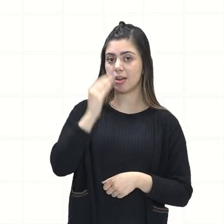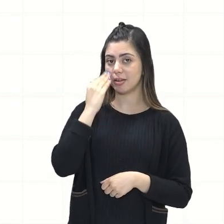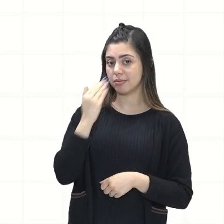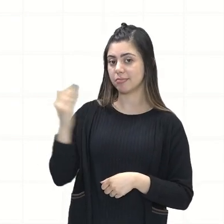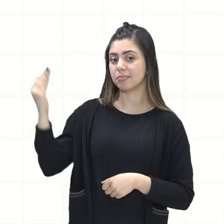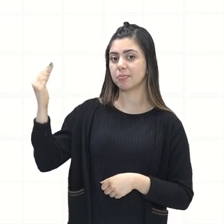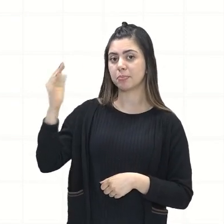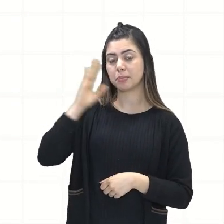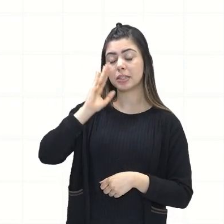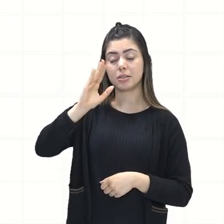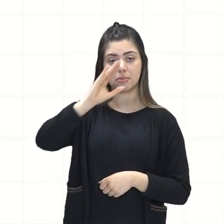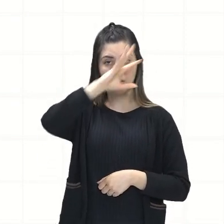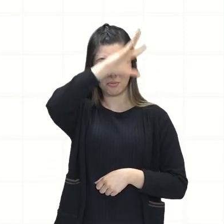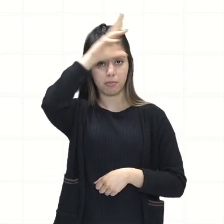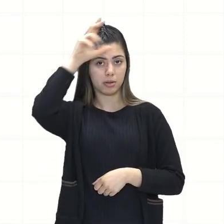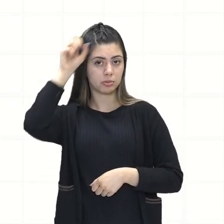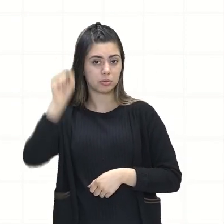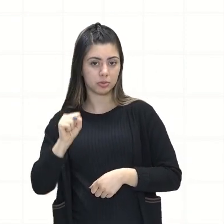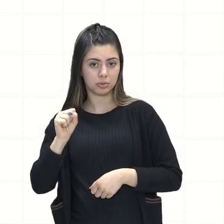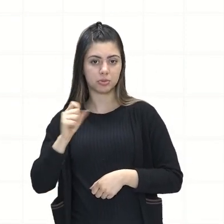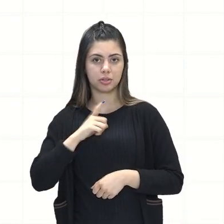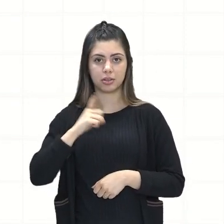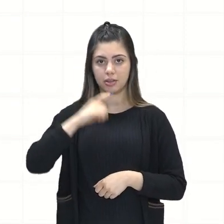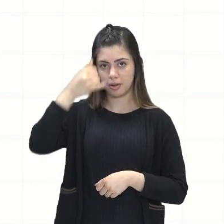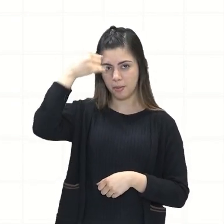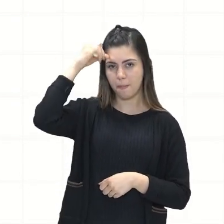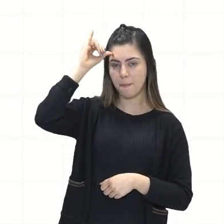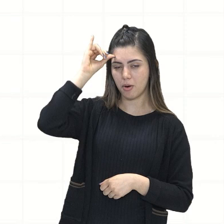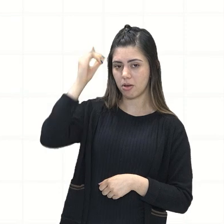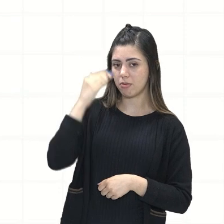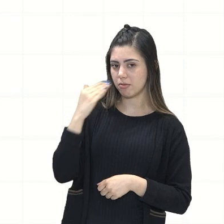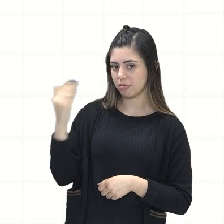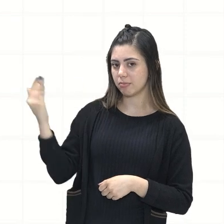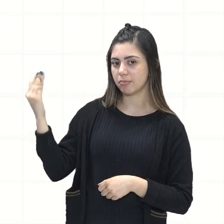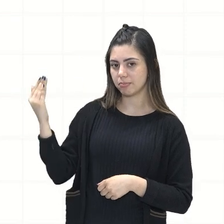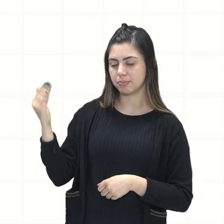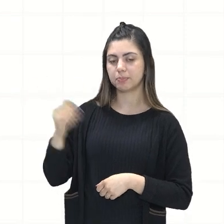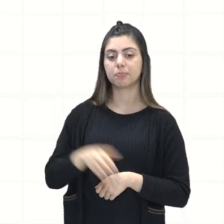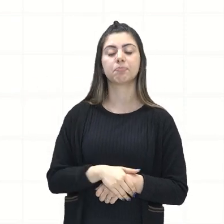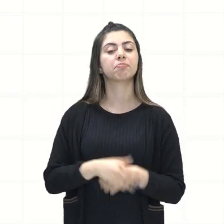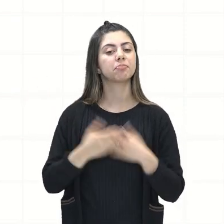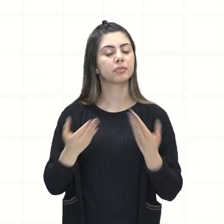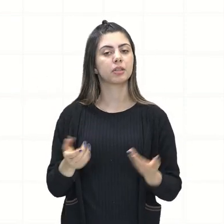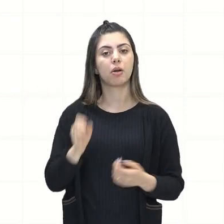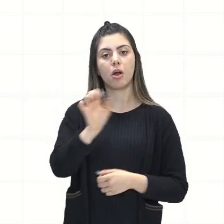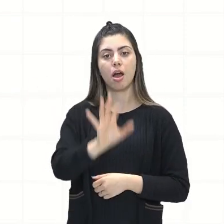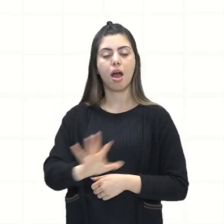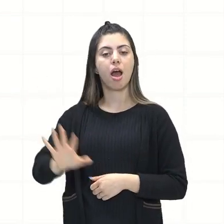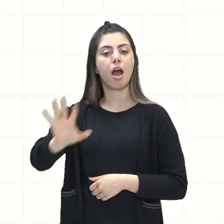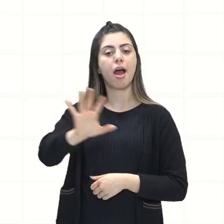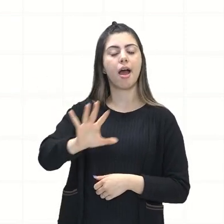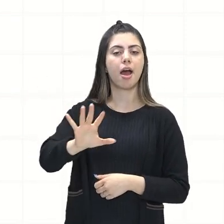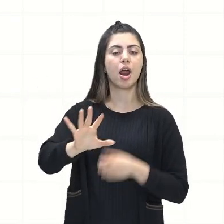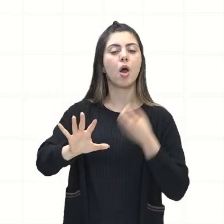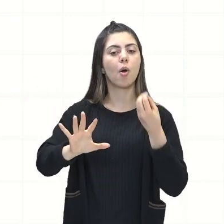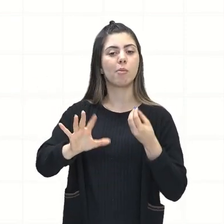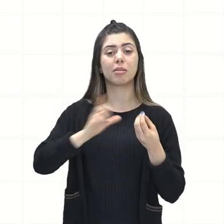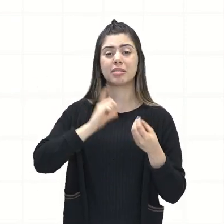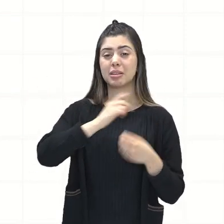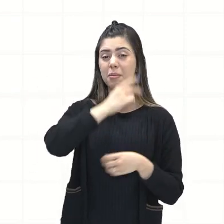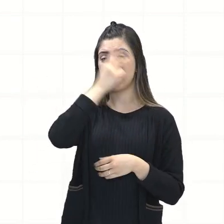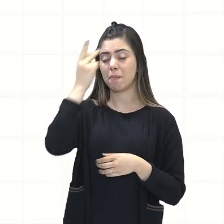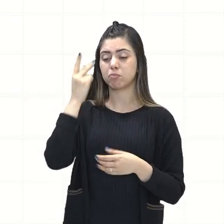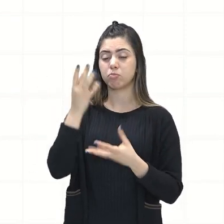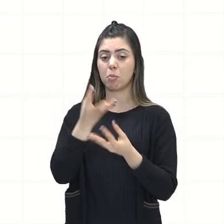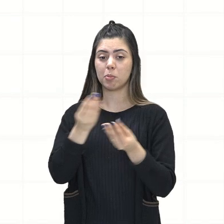Mato Grosso, que é onde está o boizinho aí, maior, né? Então a gente observa que tem ali essa região como uma região que está concentrando cada